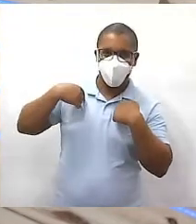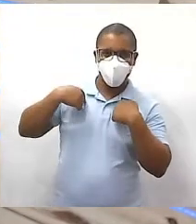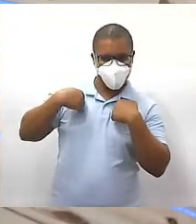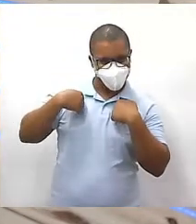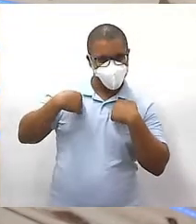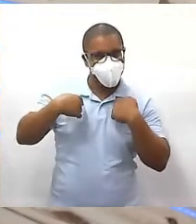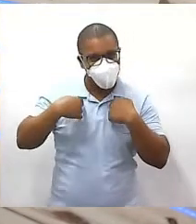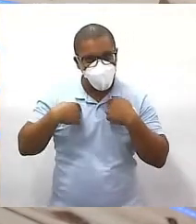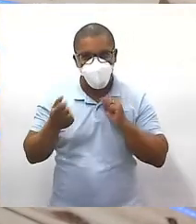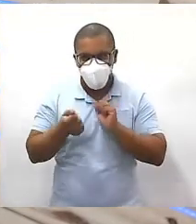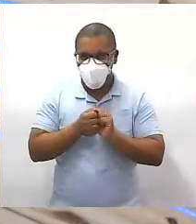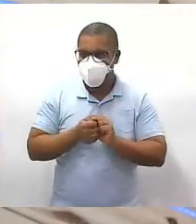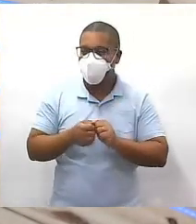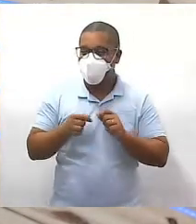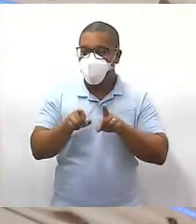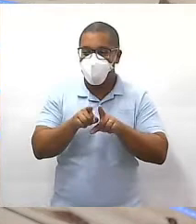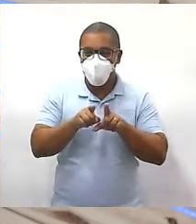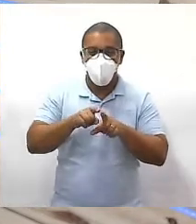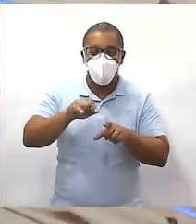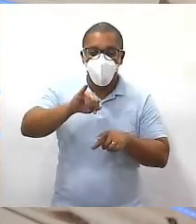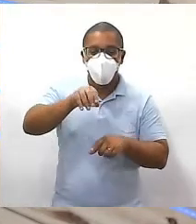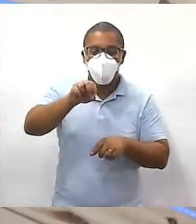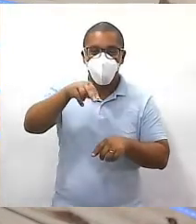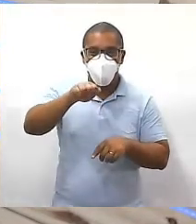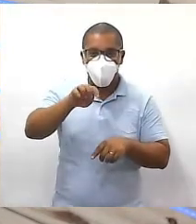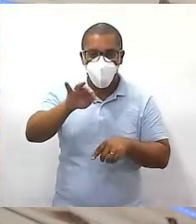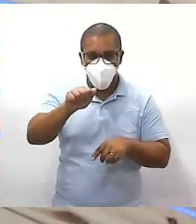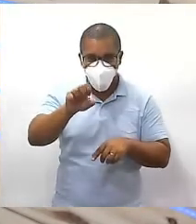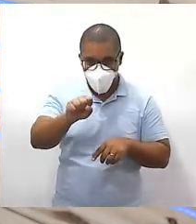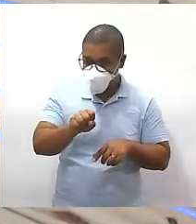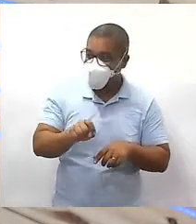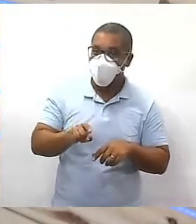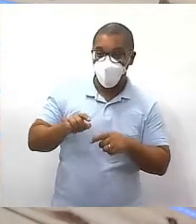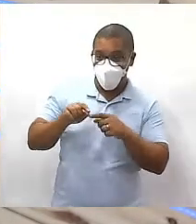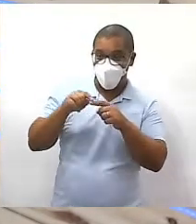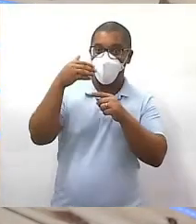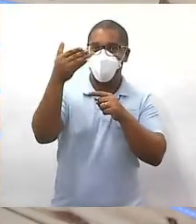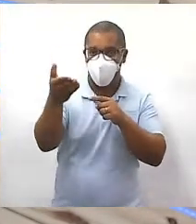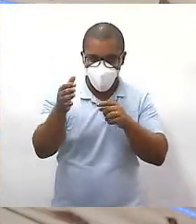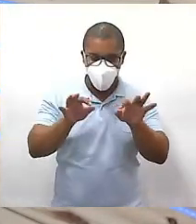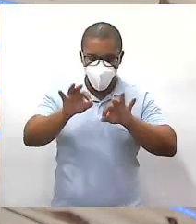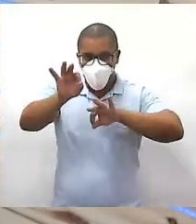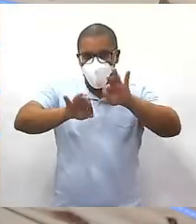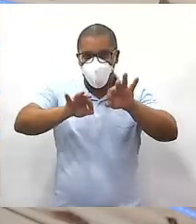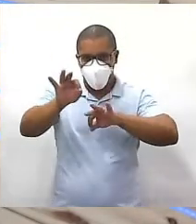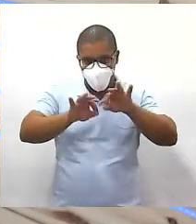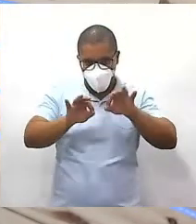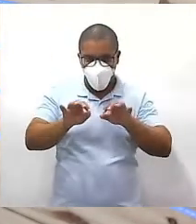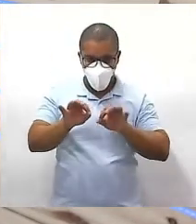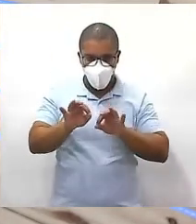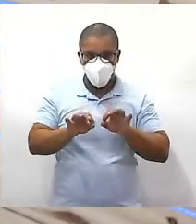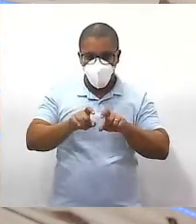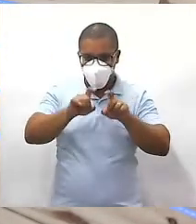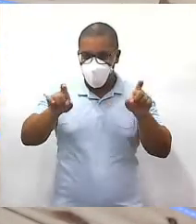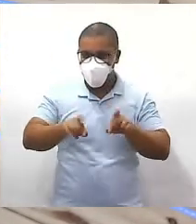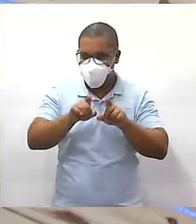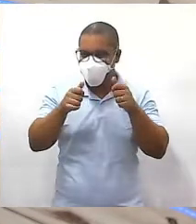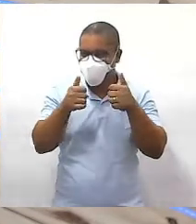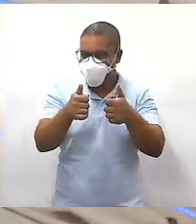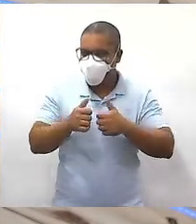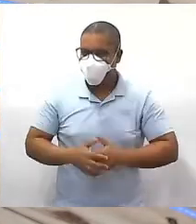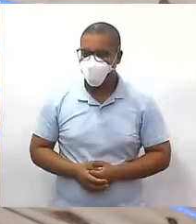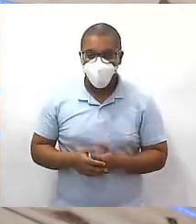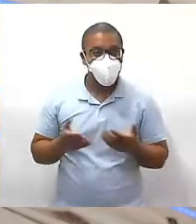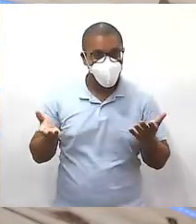vocês. O Jonathan tá lá com a gente, que vocês não estão visualizando, mas ele faz a parte técnica. Então vamos lá para a nossa videoaula. Eu sou